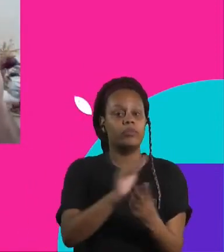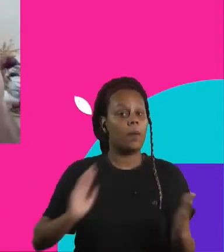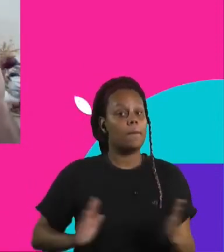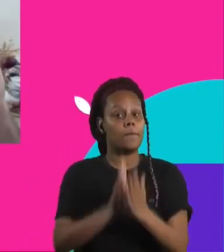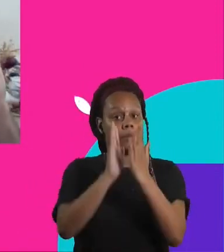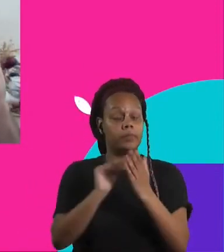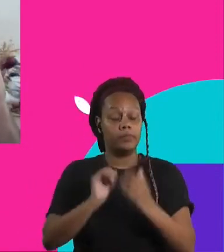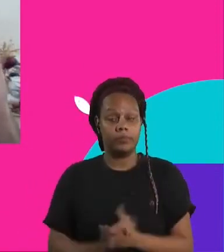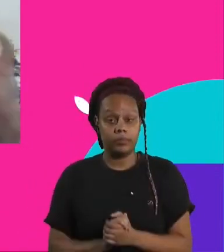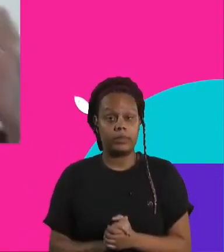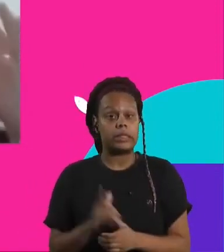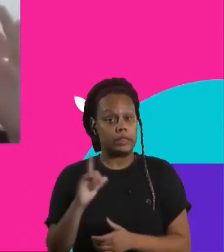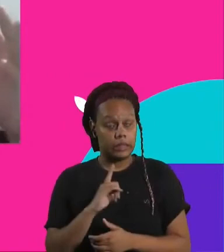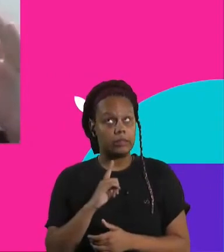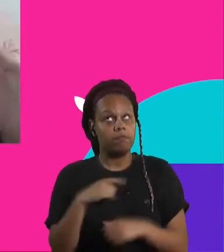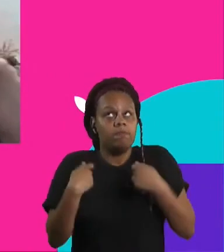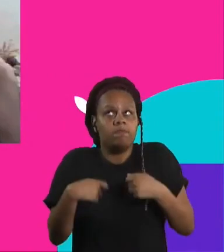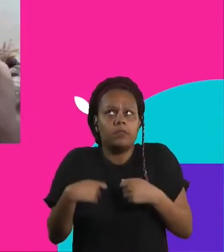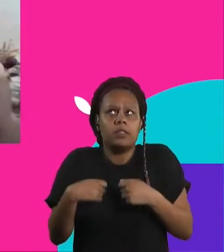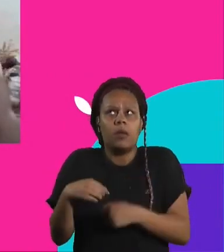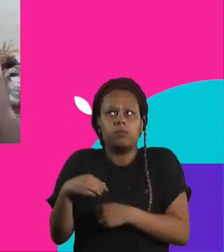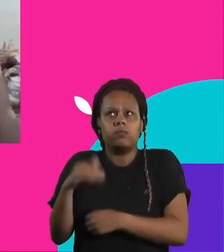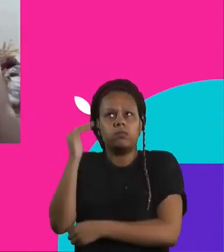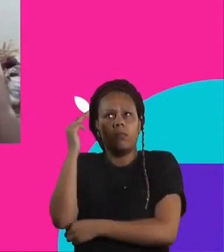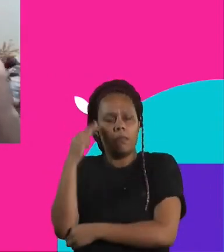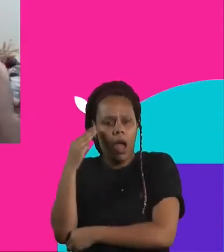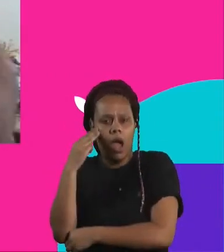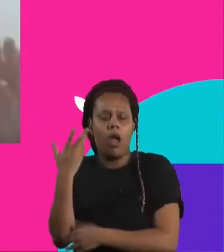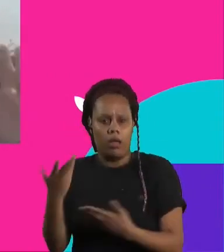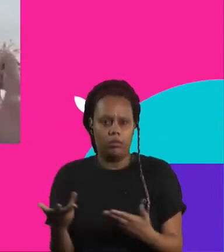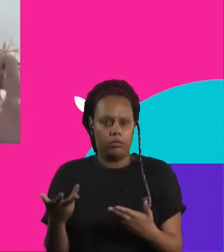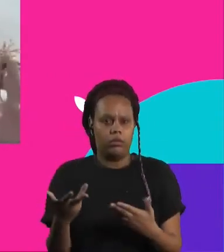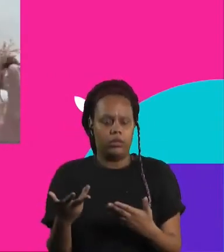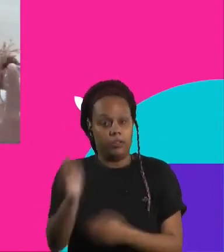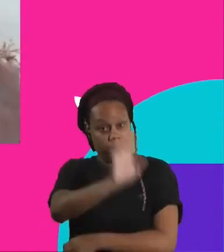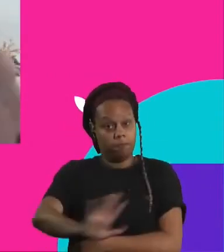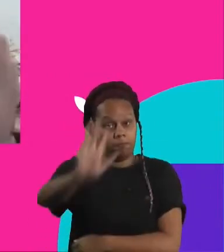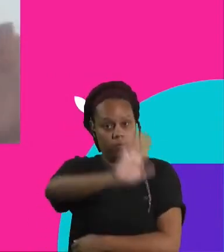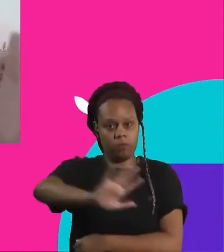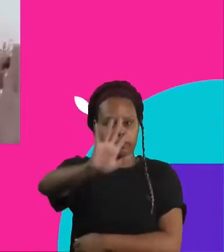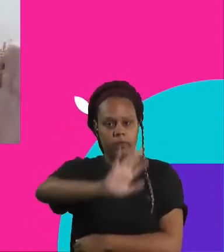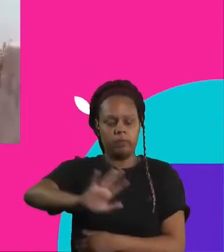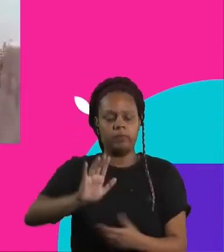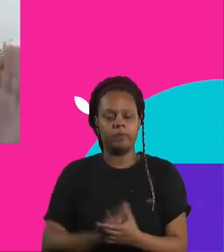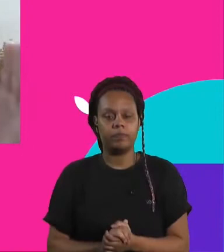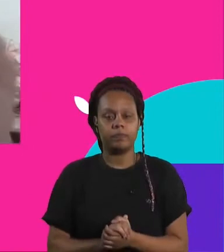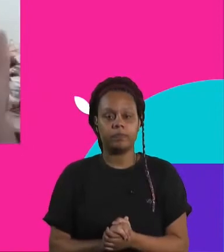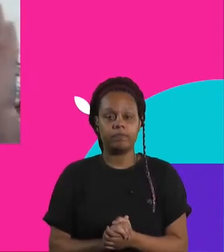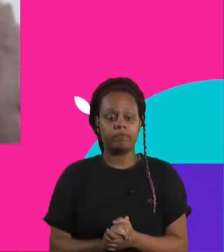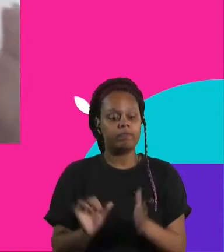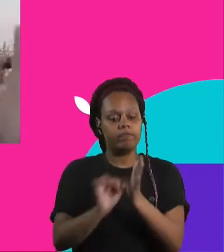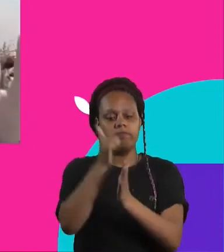são coisas que demandam uma maturidade muito grande. A avaliação de impacto, ela, no geral, ela é feita não na primeira aplicação de um projeto.